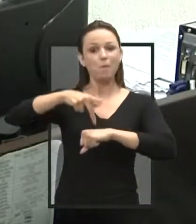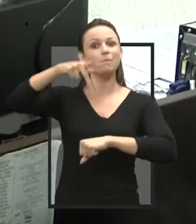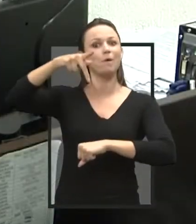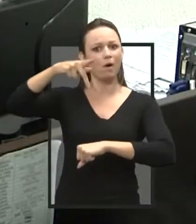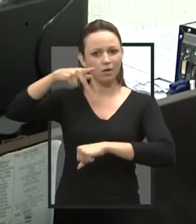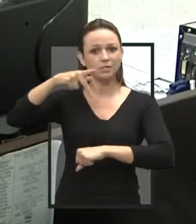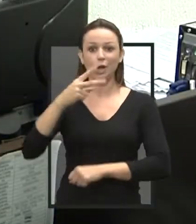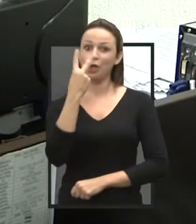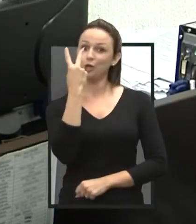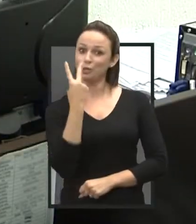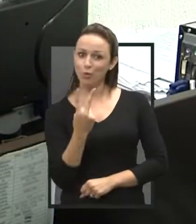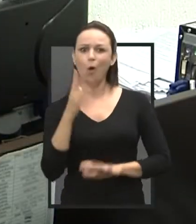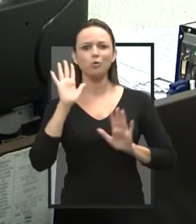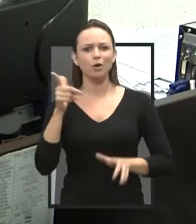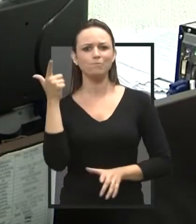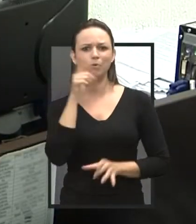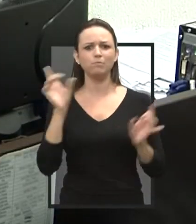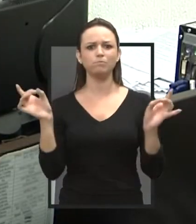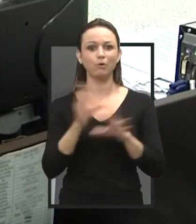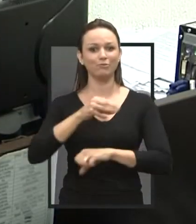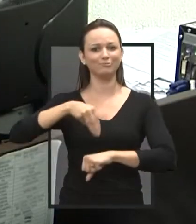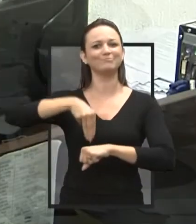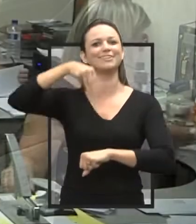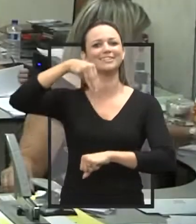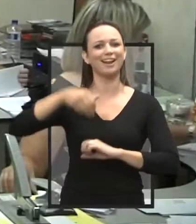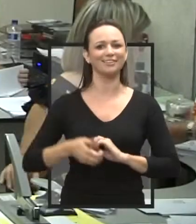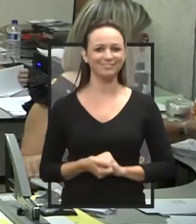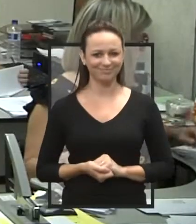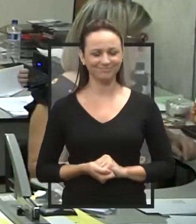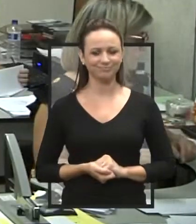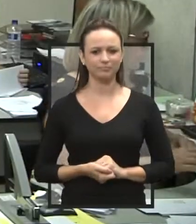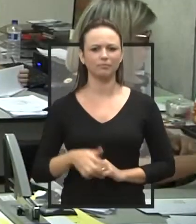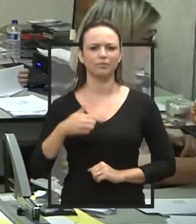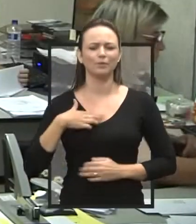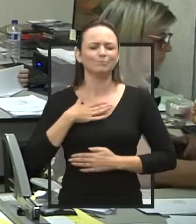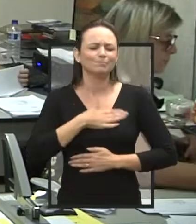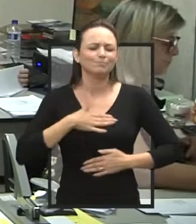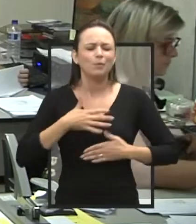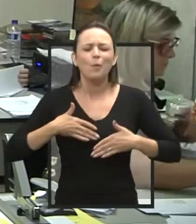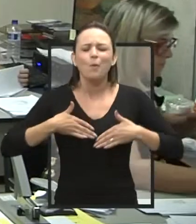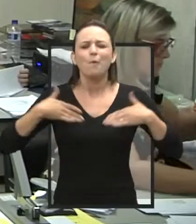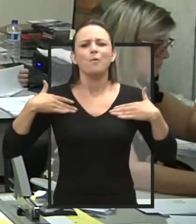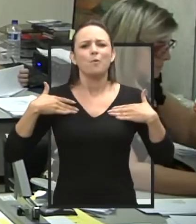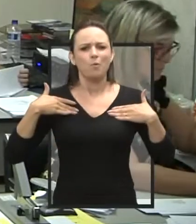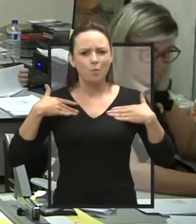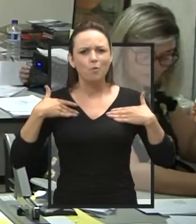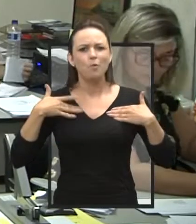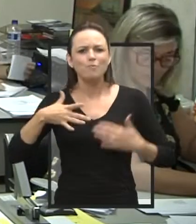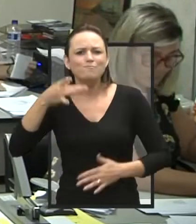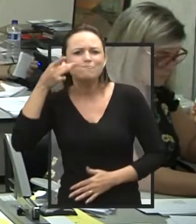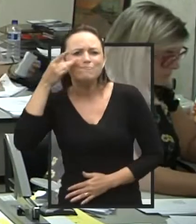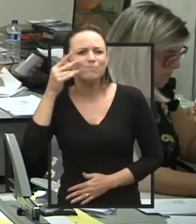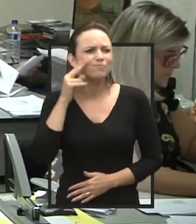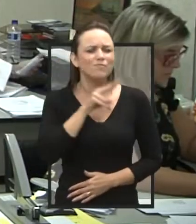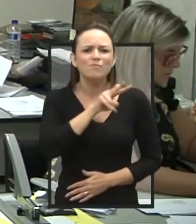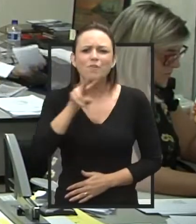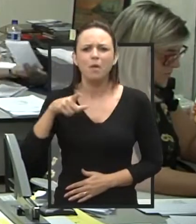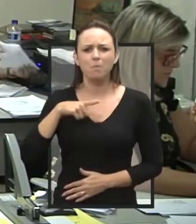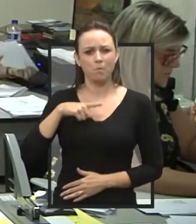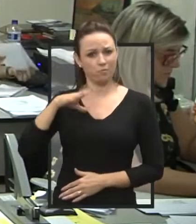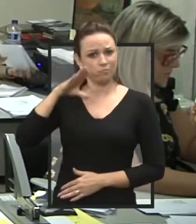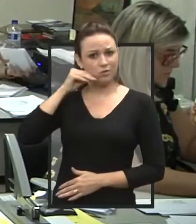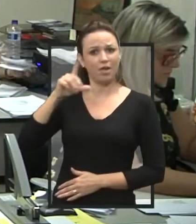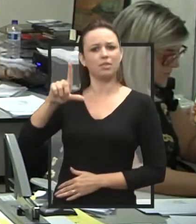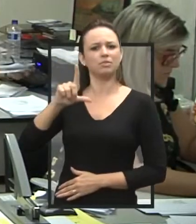pós-graduação e dois já concluíram mestrado. Eu tenho muito orgulho de testemunhar que quase todos os nossos servidores